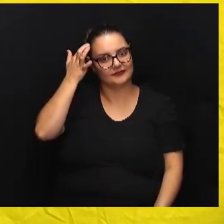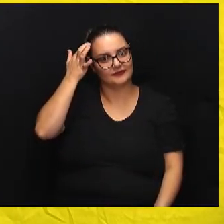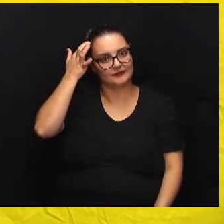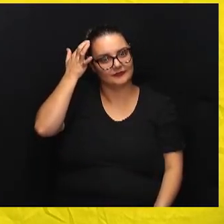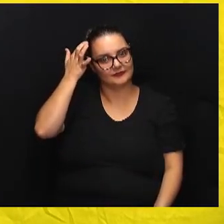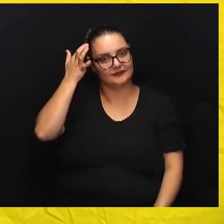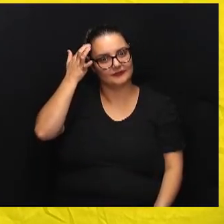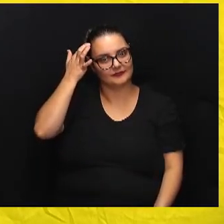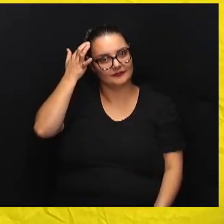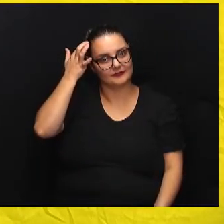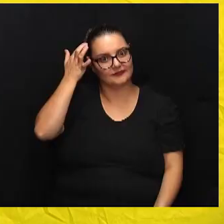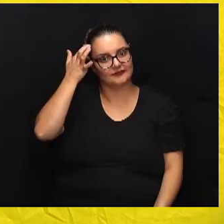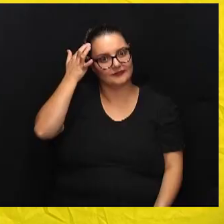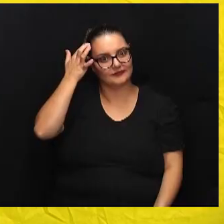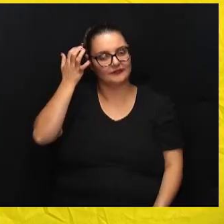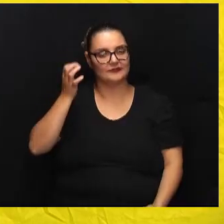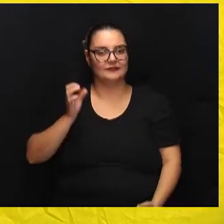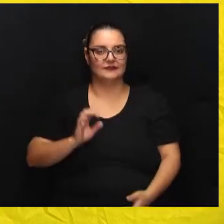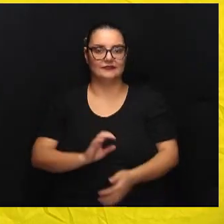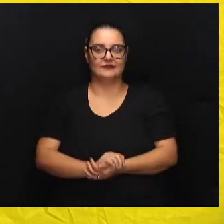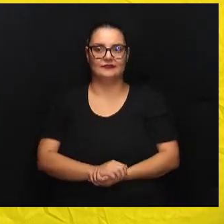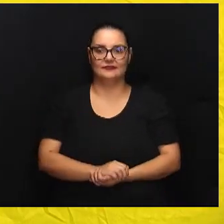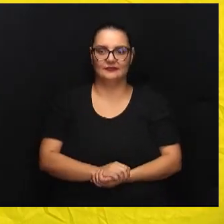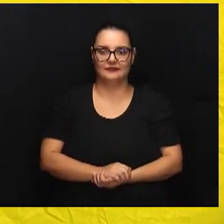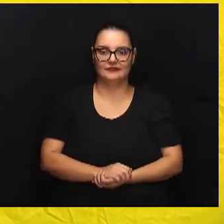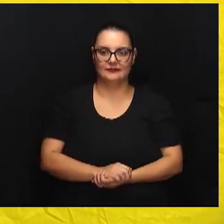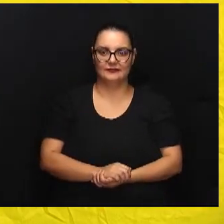e a...